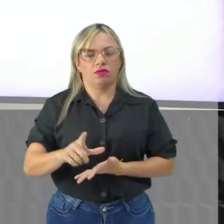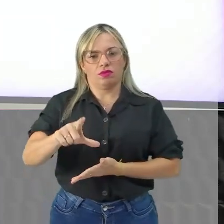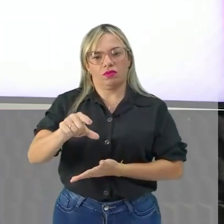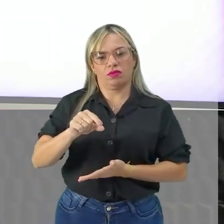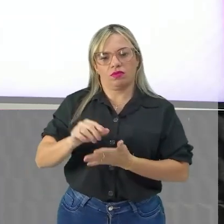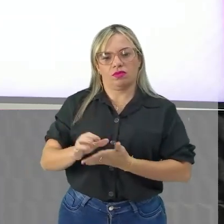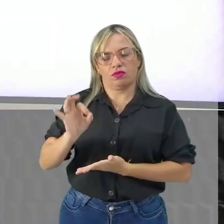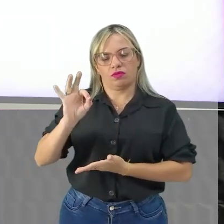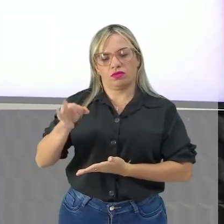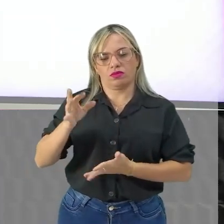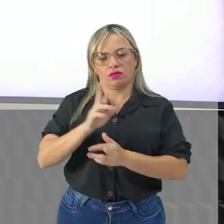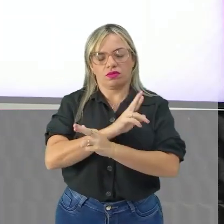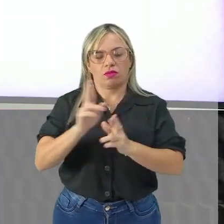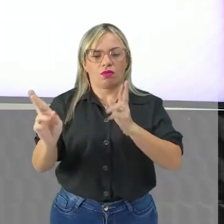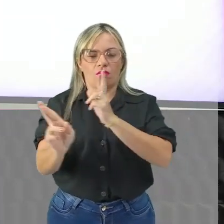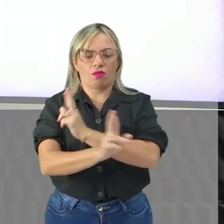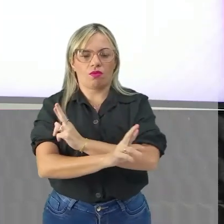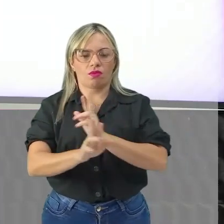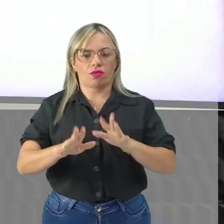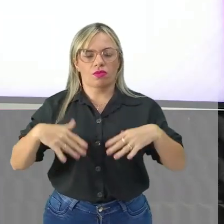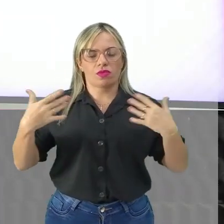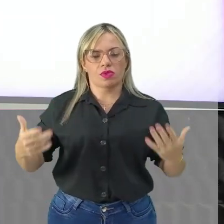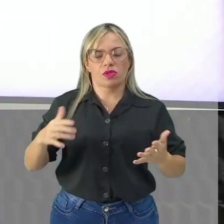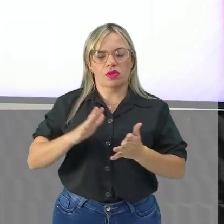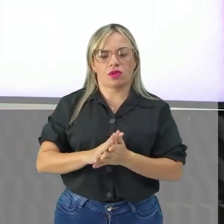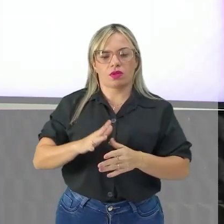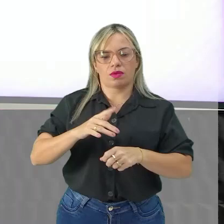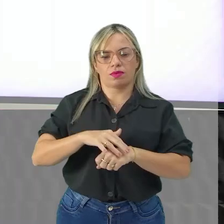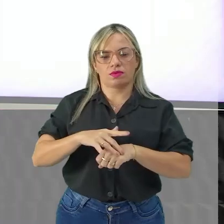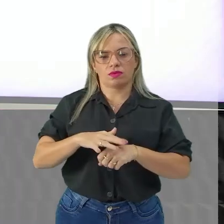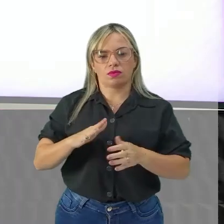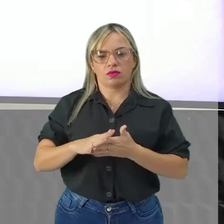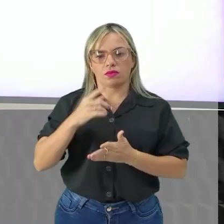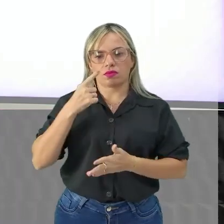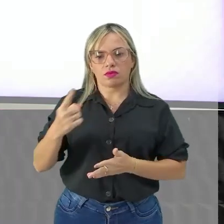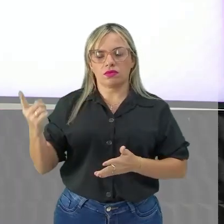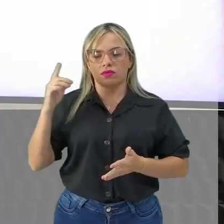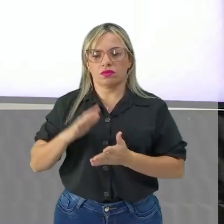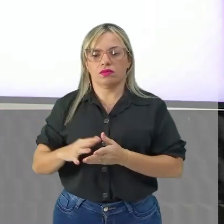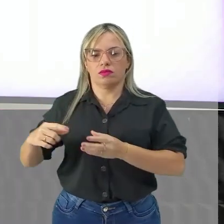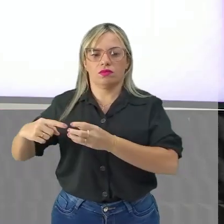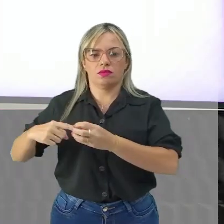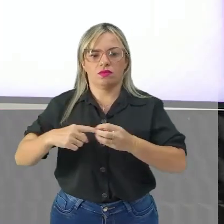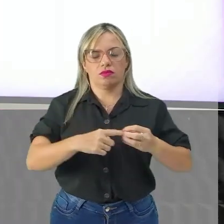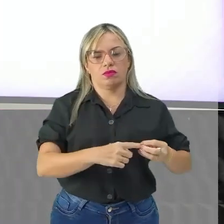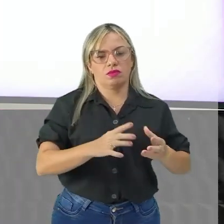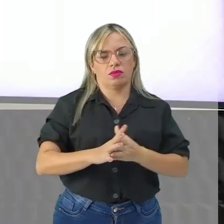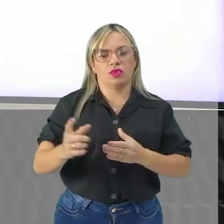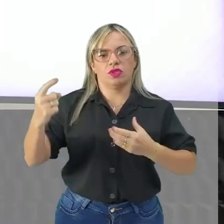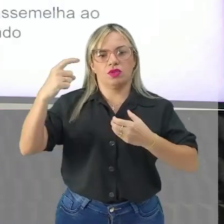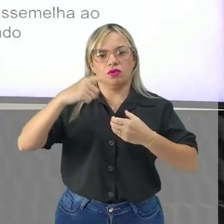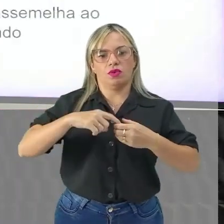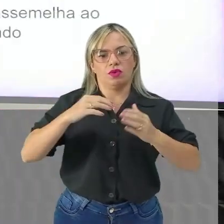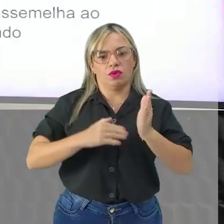correta, né, relacionada às protozooses reemergentes, né.